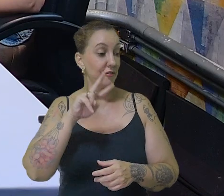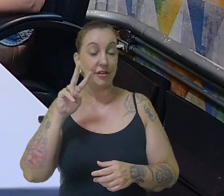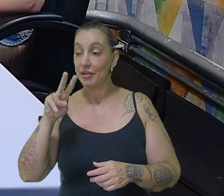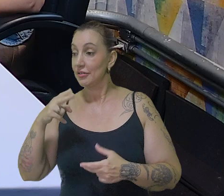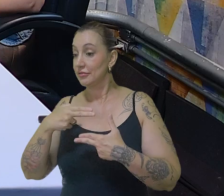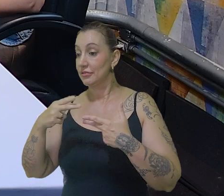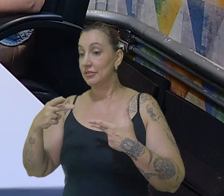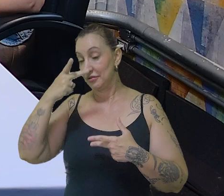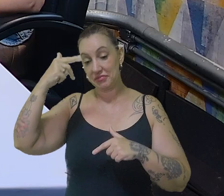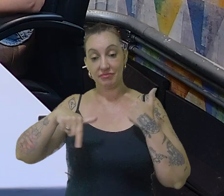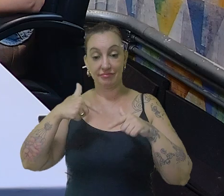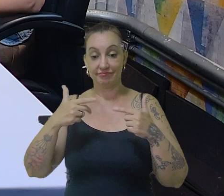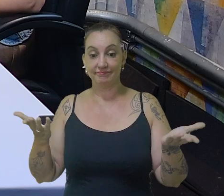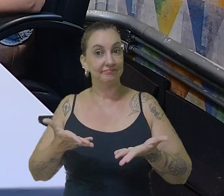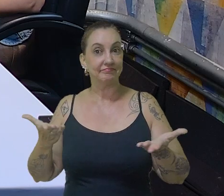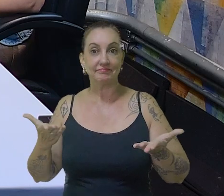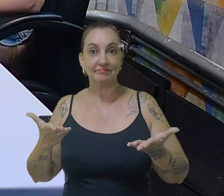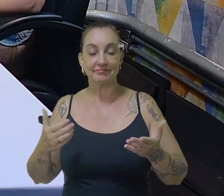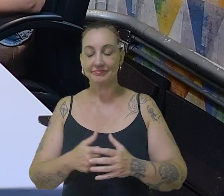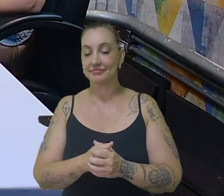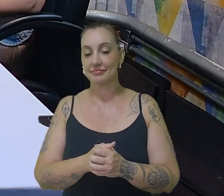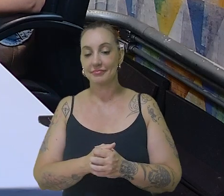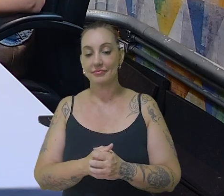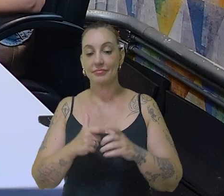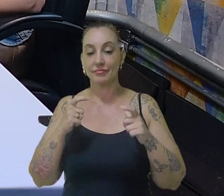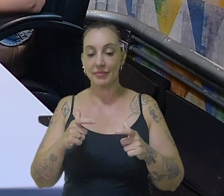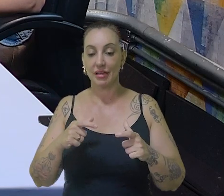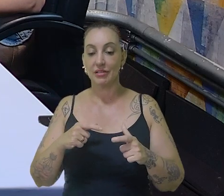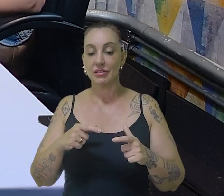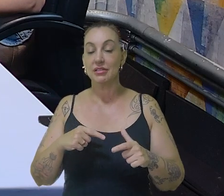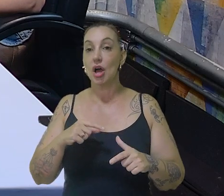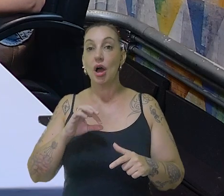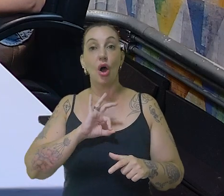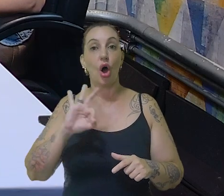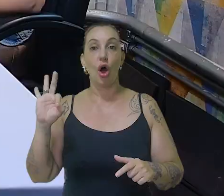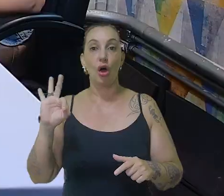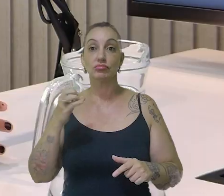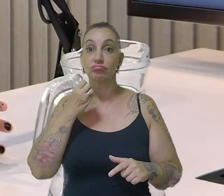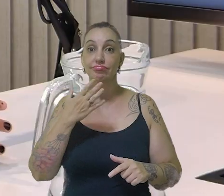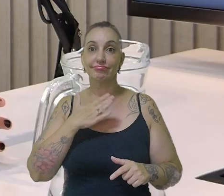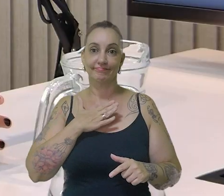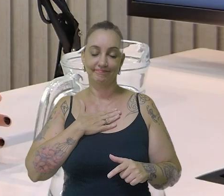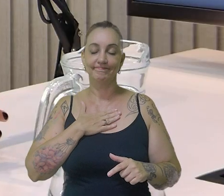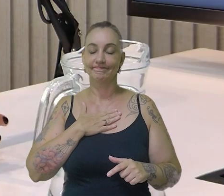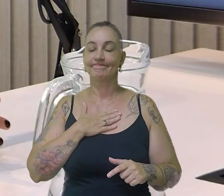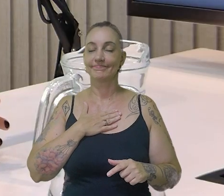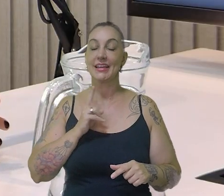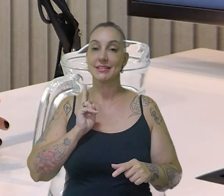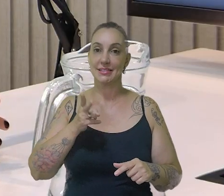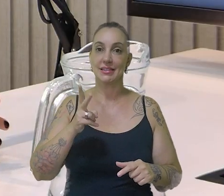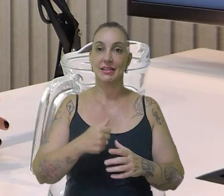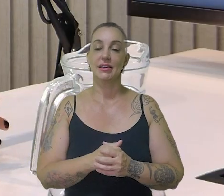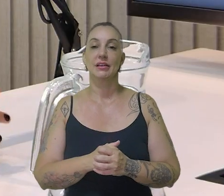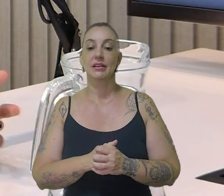coisa vendo um monte de gente que eu trabalho hoje assim então foi um lugar do privilégio absurdo assim eh e eu